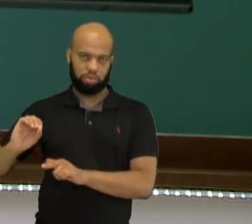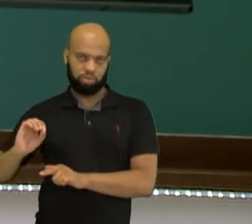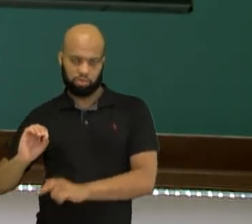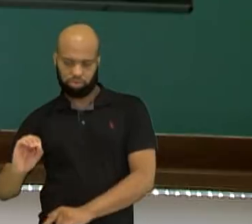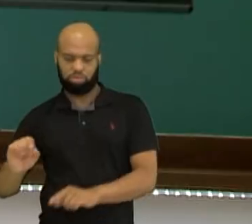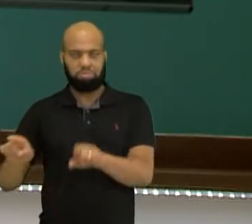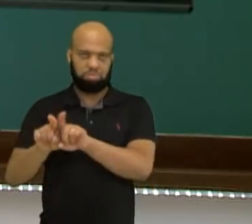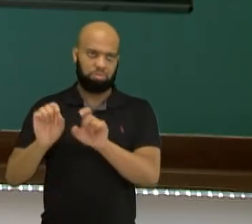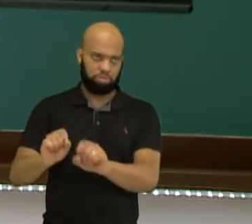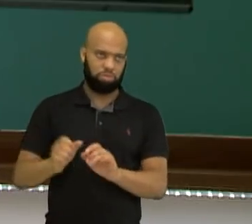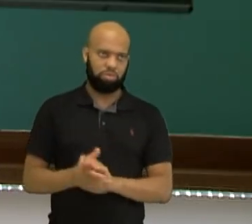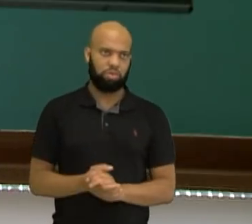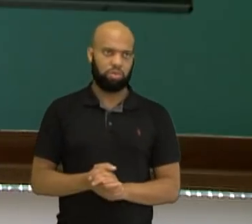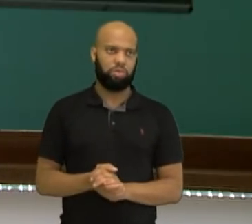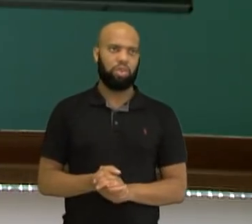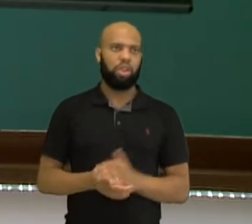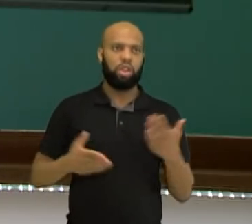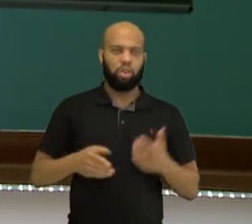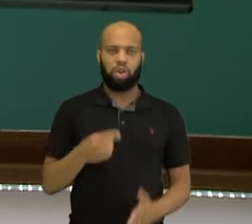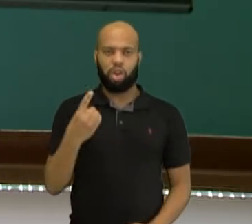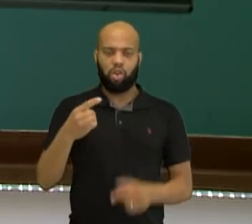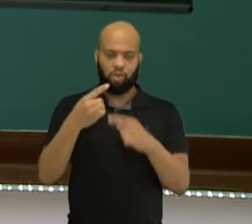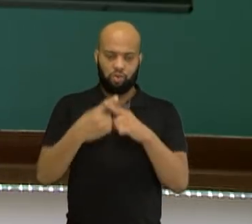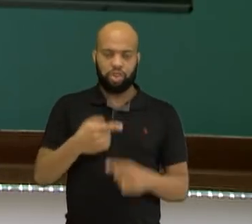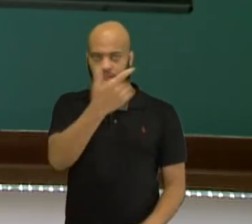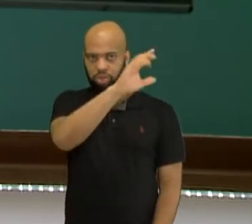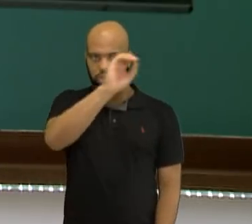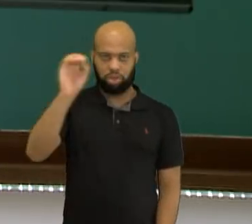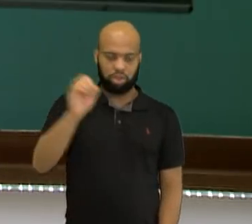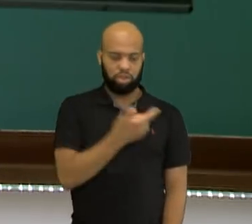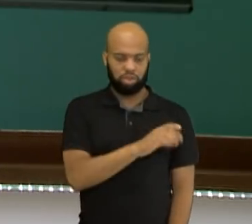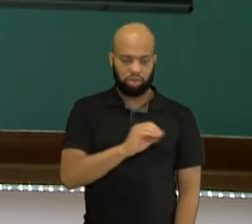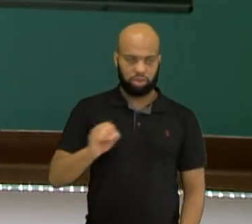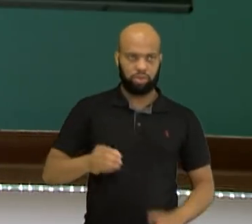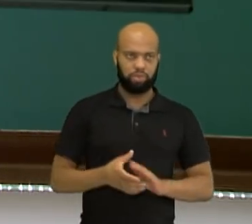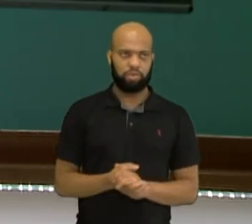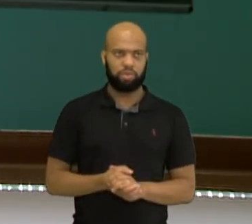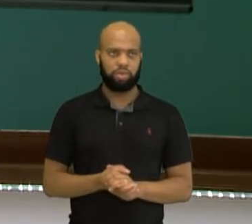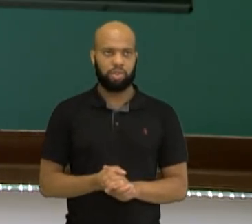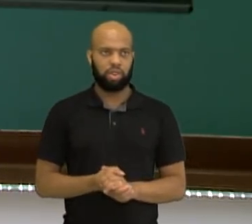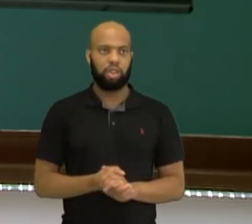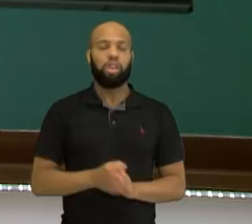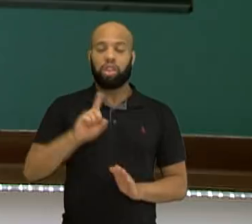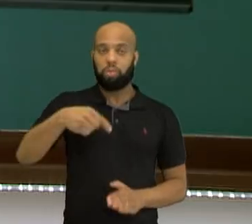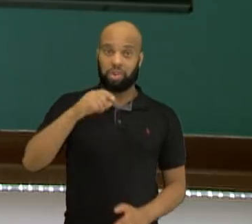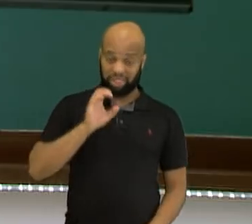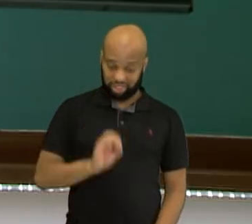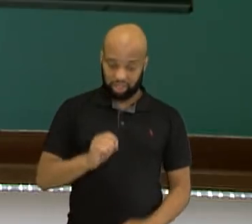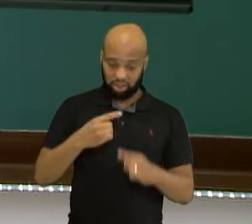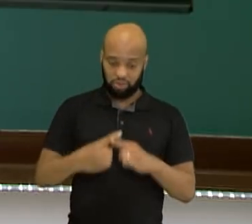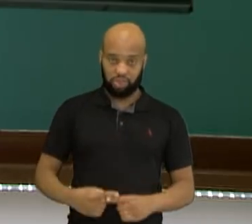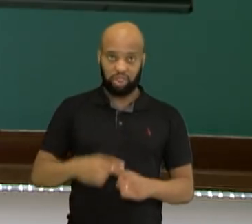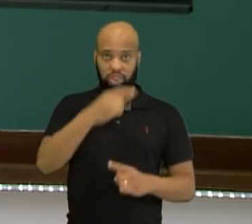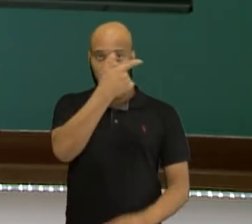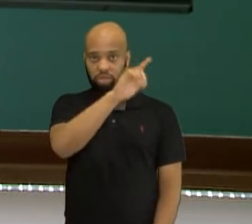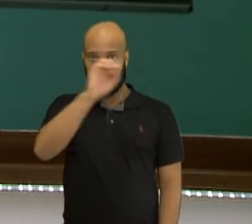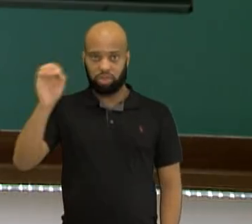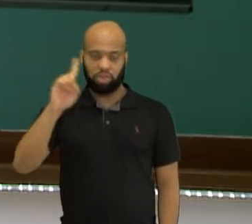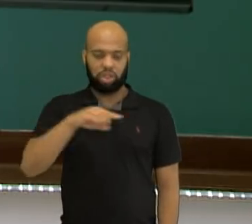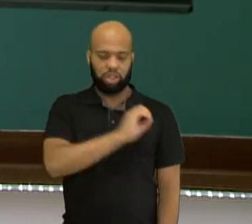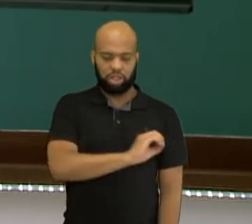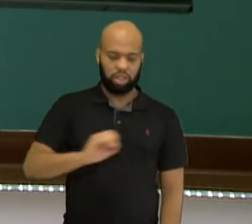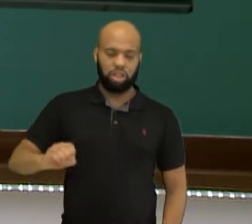Tá? E 0 vezes 200 é 000. Aí o que dá ali? Somando tudo, 1.000 com